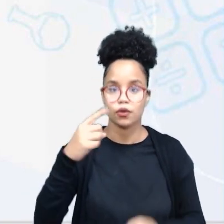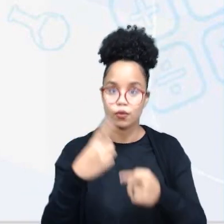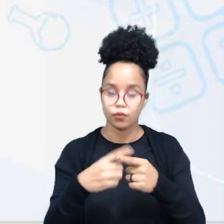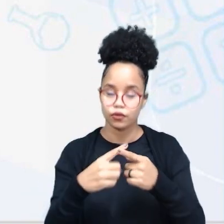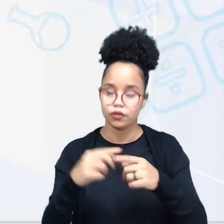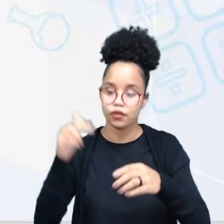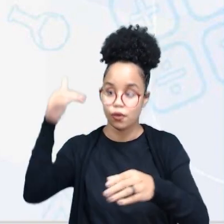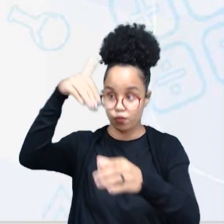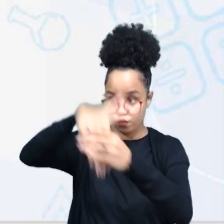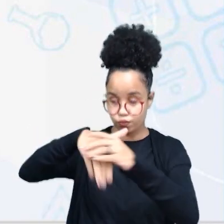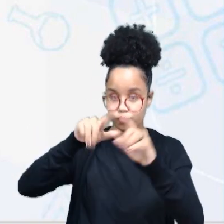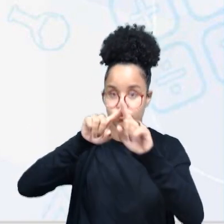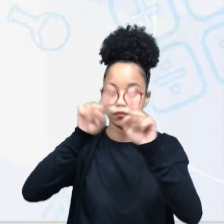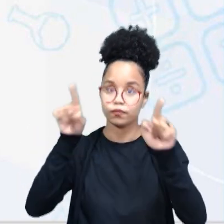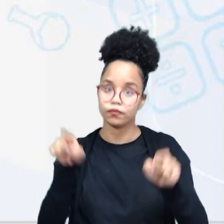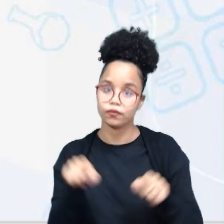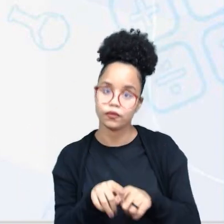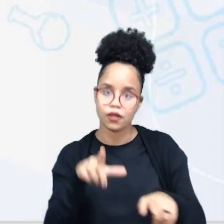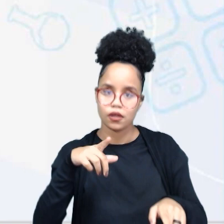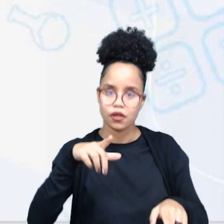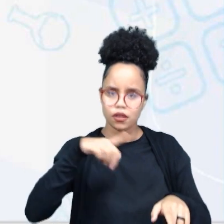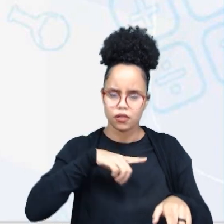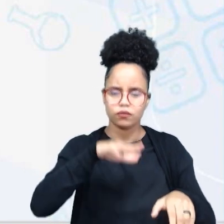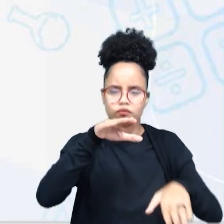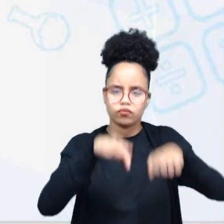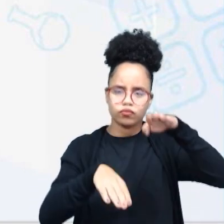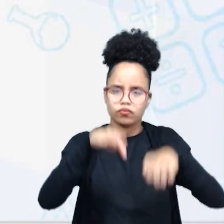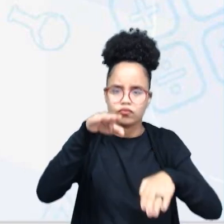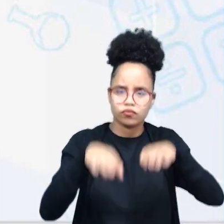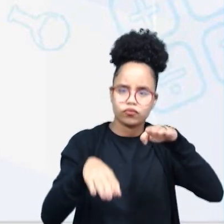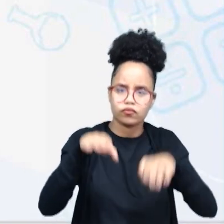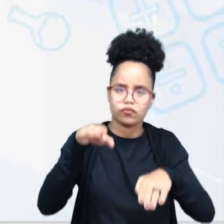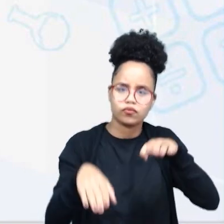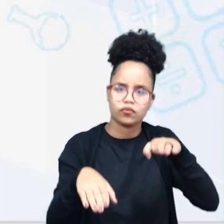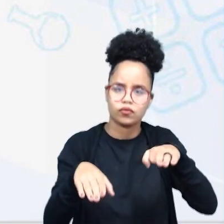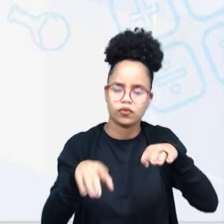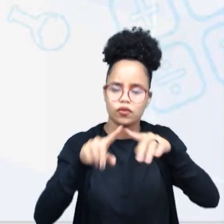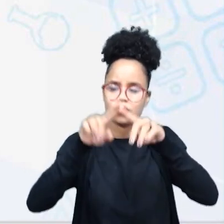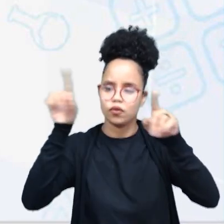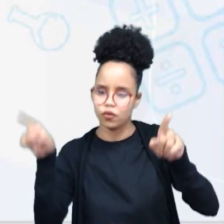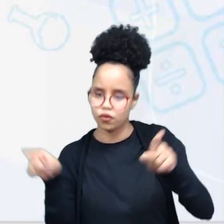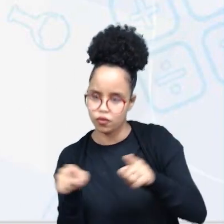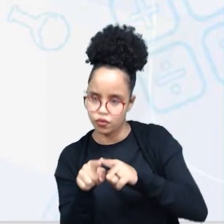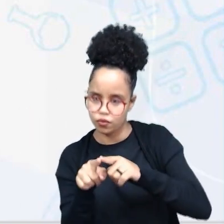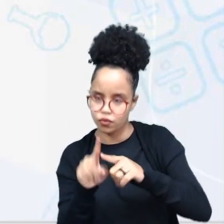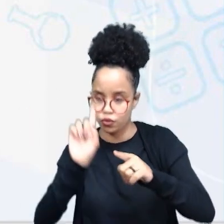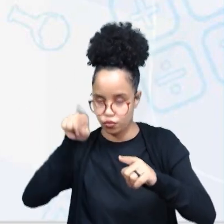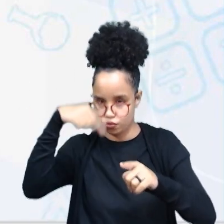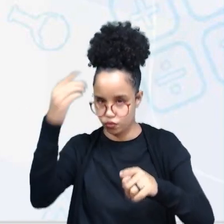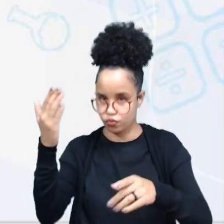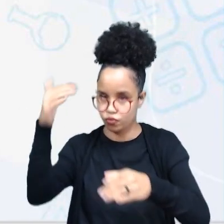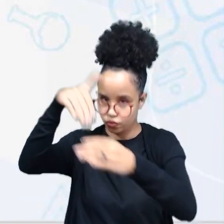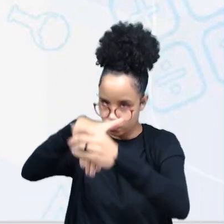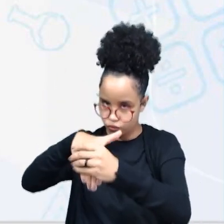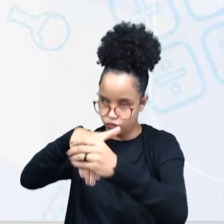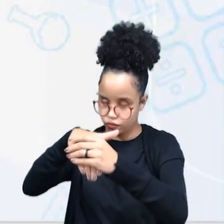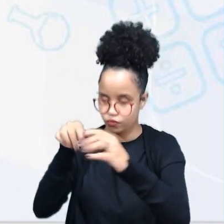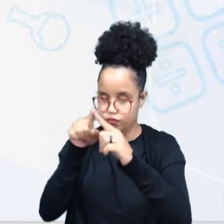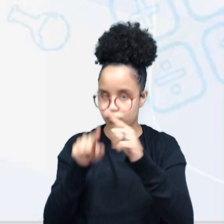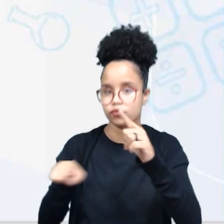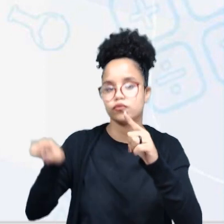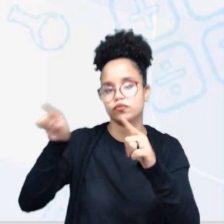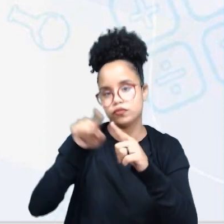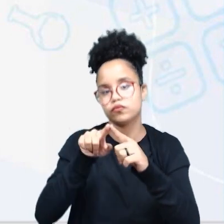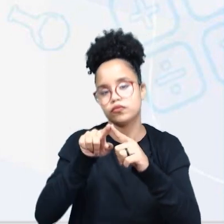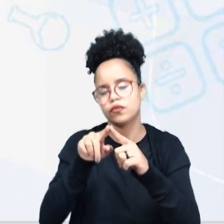circunferência fazendo um comparativo temos que a circunferência é extremidade e o ciclo é toda a região delimitada por essa extremidade